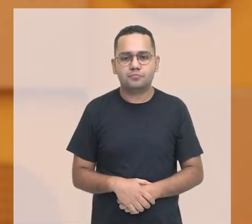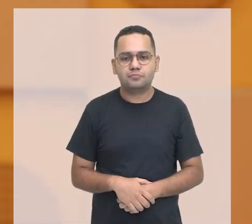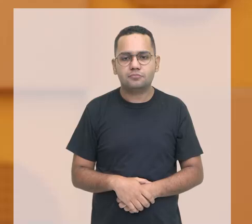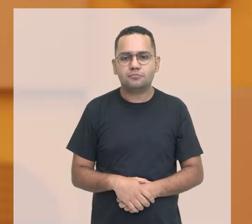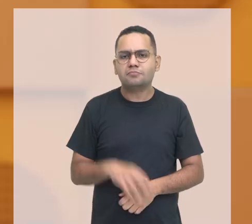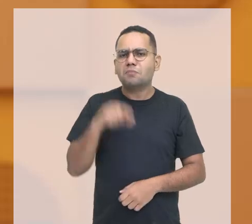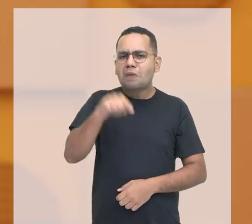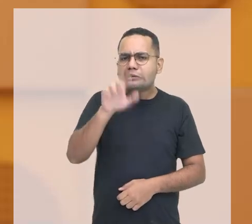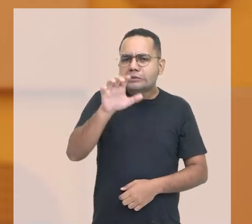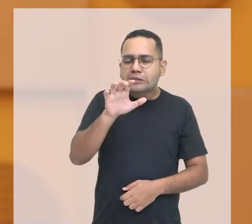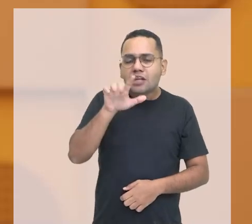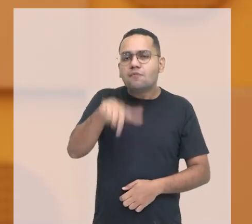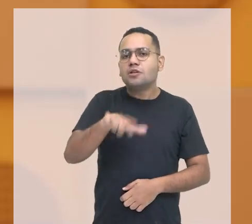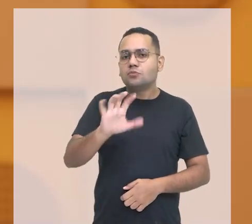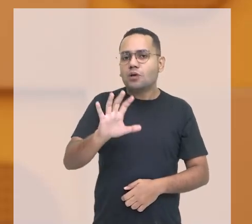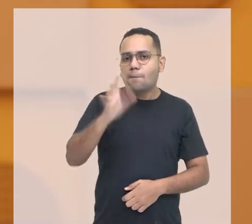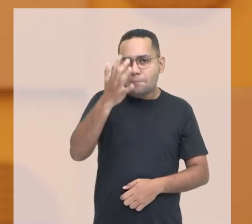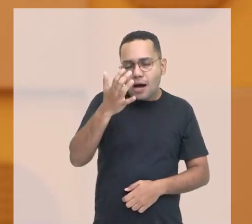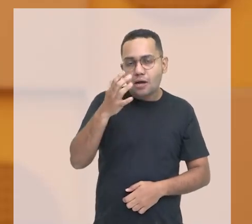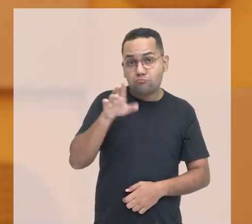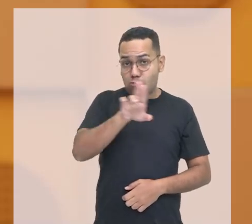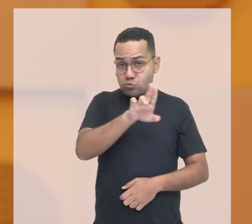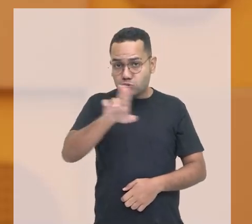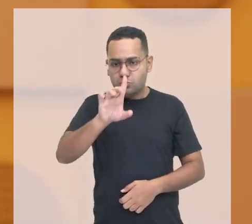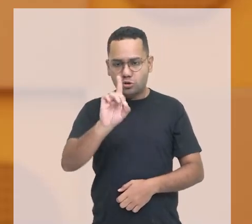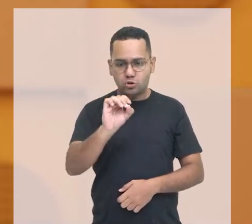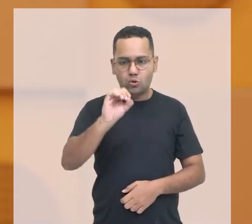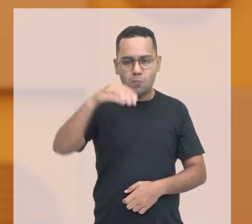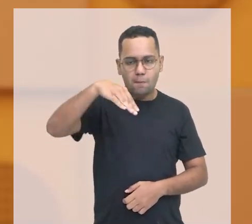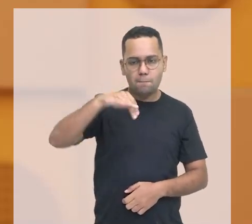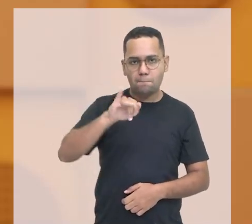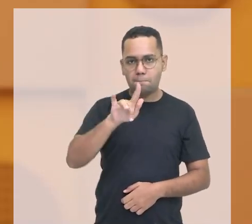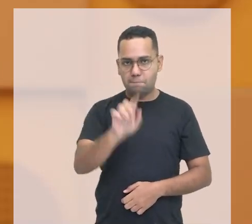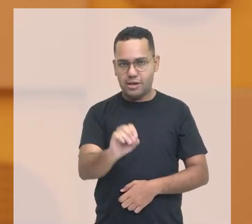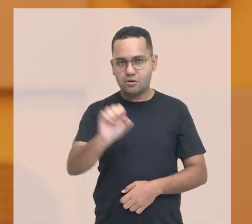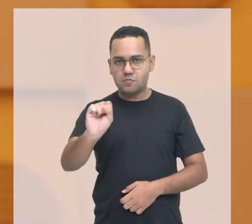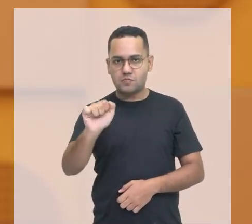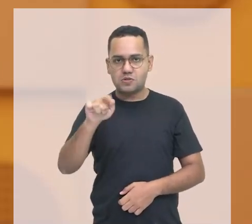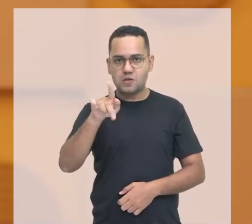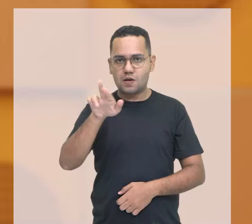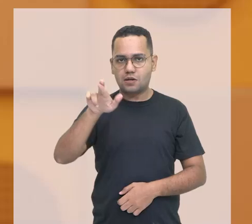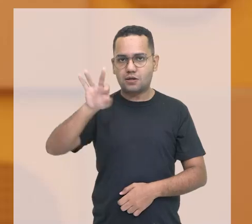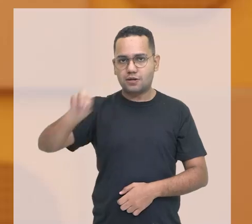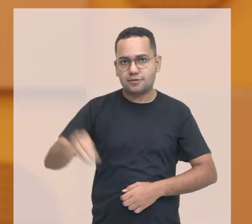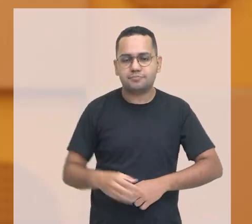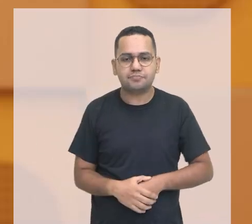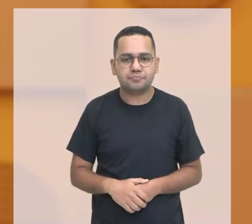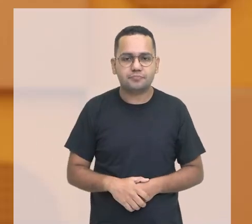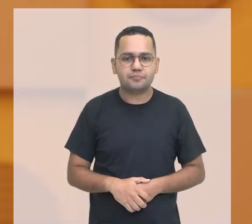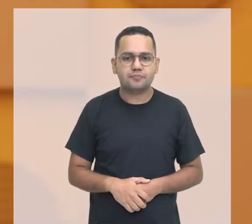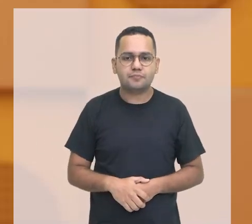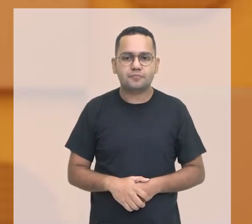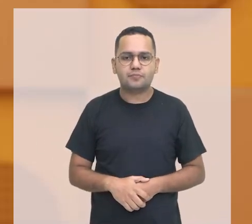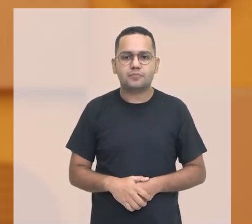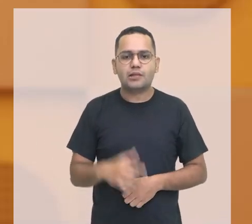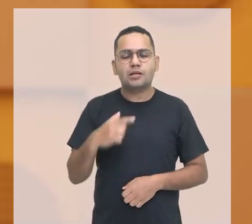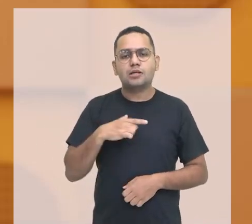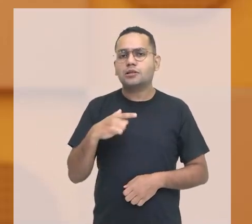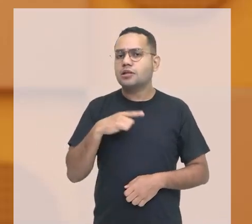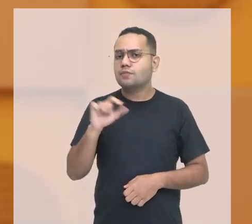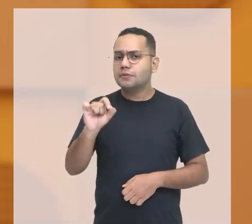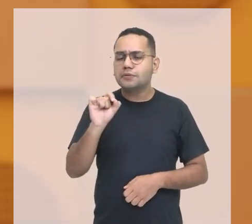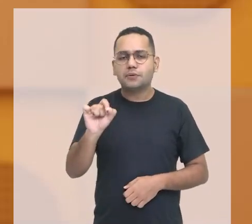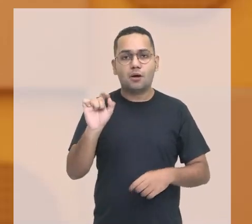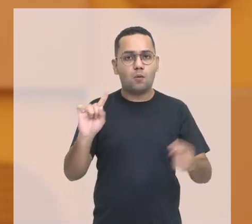de Domingo Sangrento. Obviamente que houve oposição por parte contra o governo do czar, que